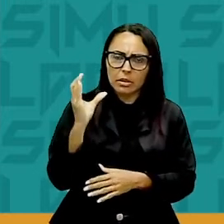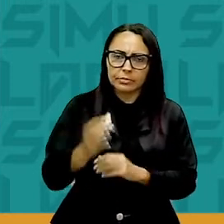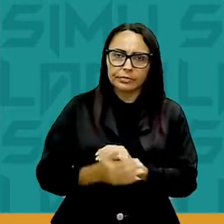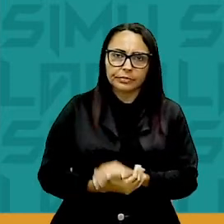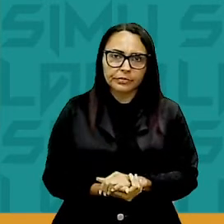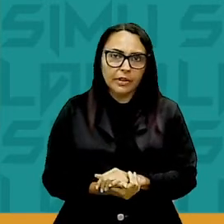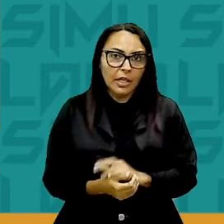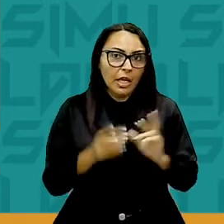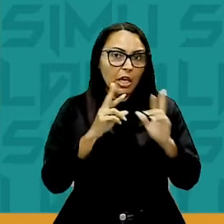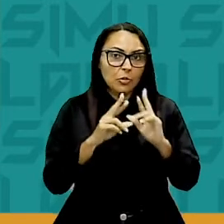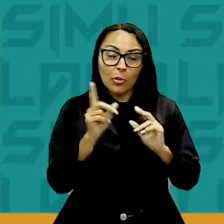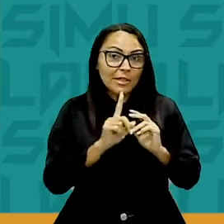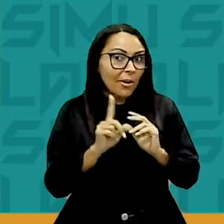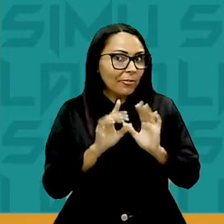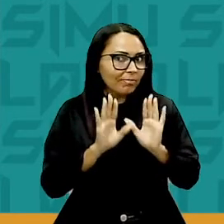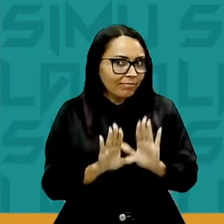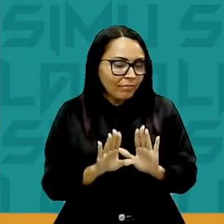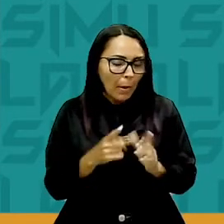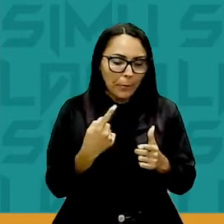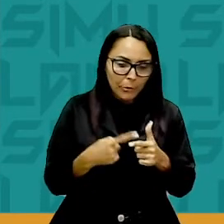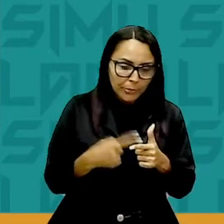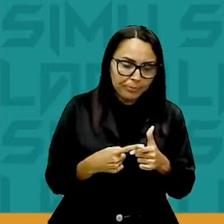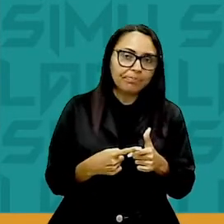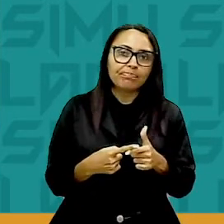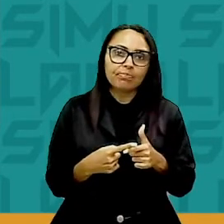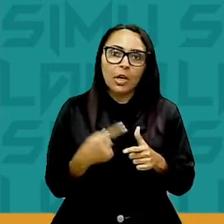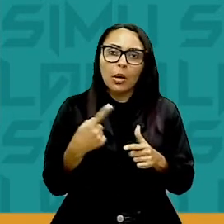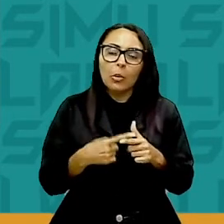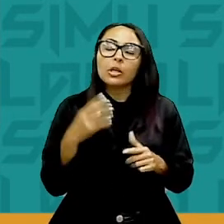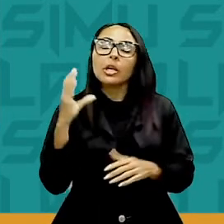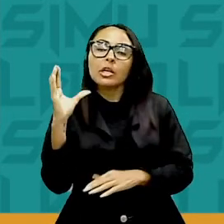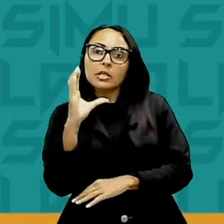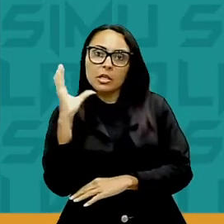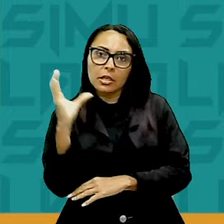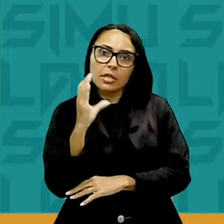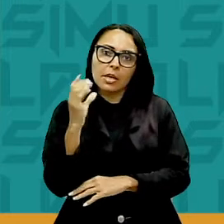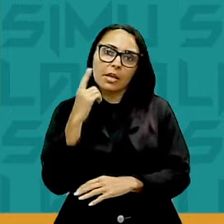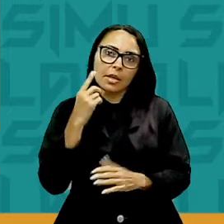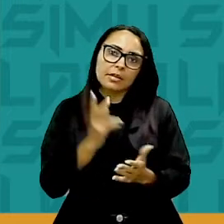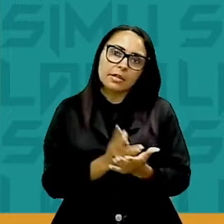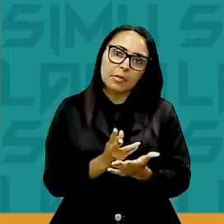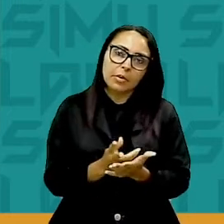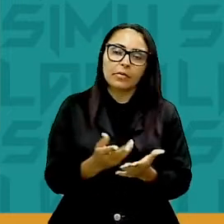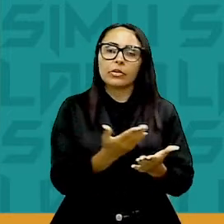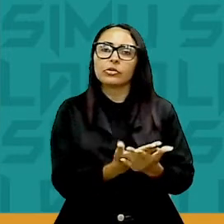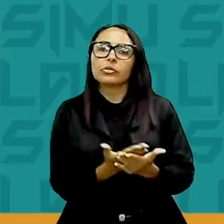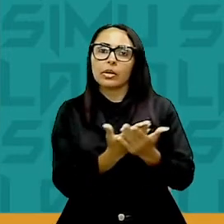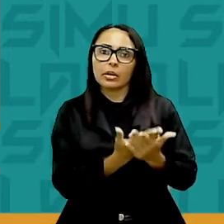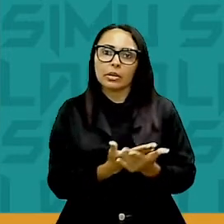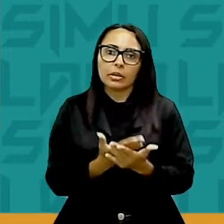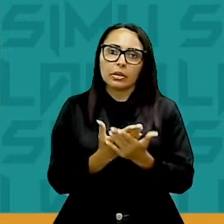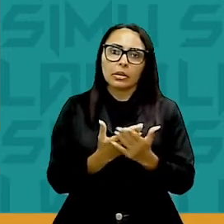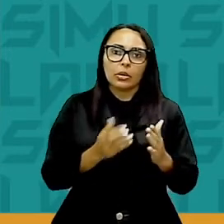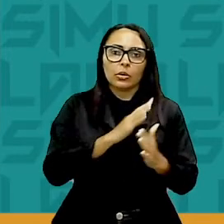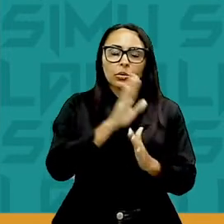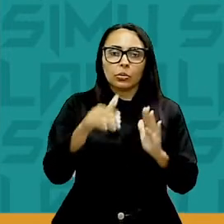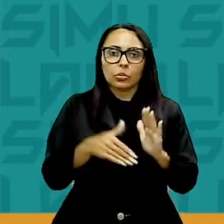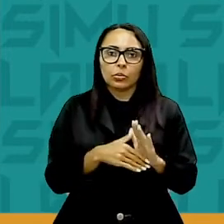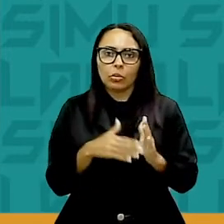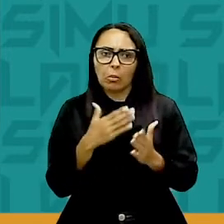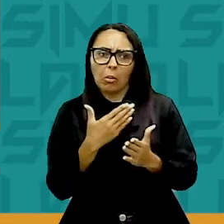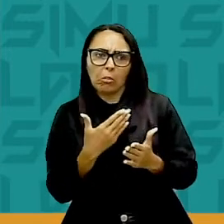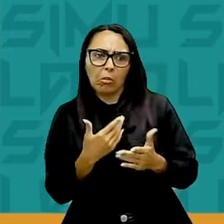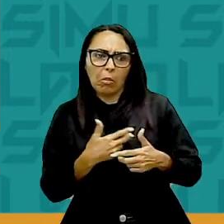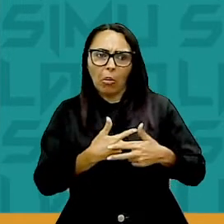eles respondem não. Por quê? Porque a ciência, ela sempre vai estudar tudo sobre algo.